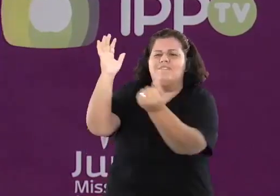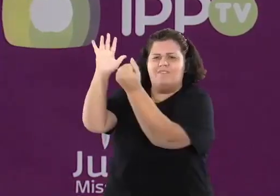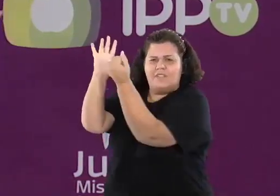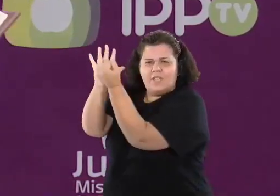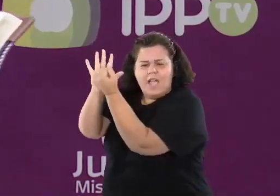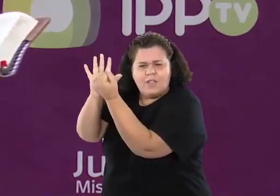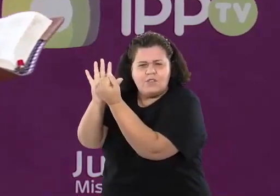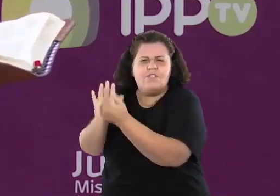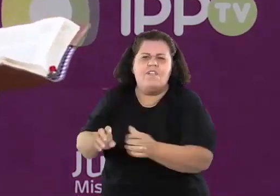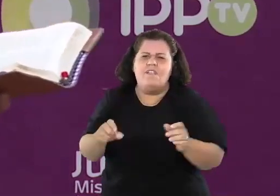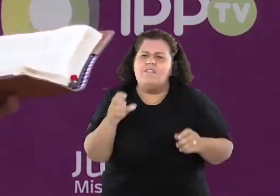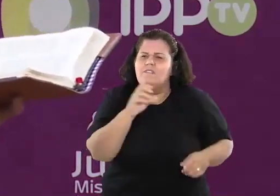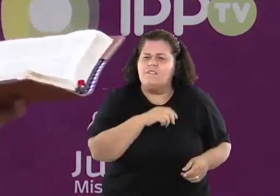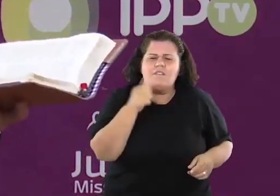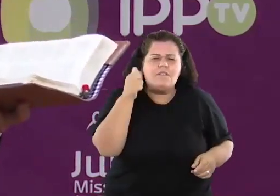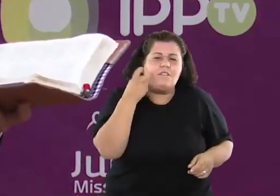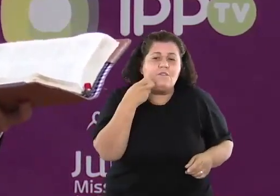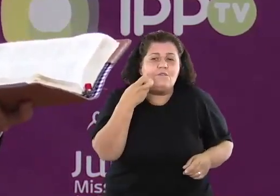às 9 horas da manhã.